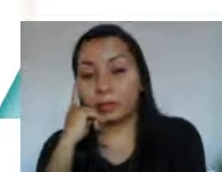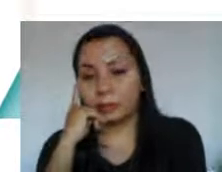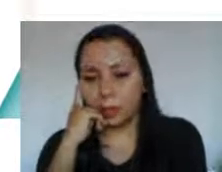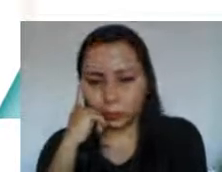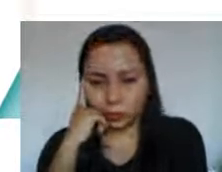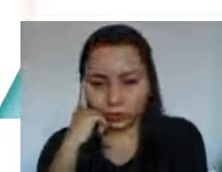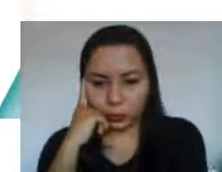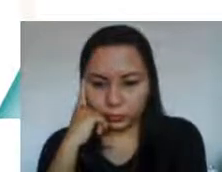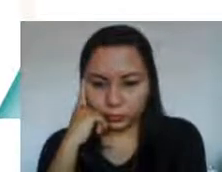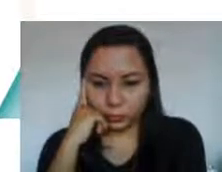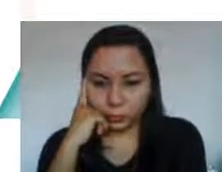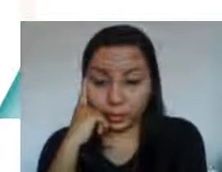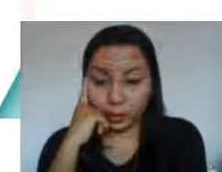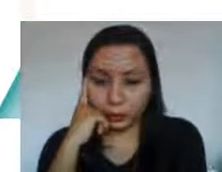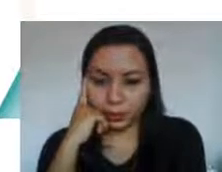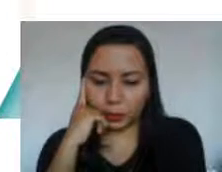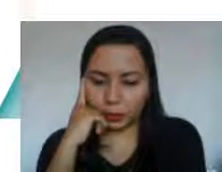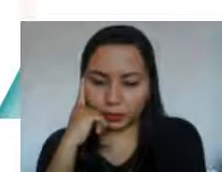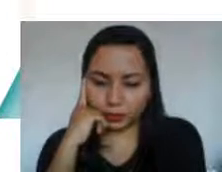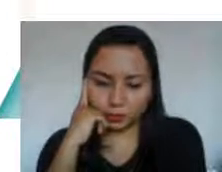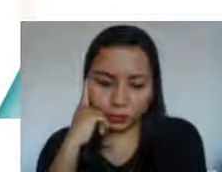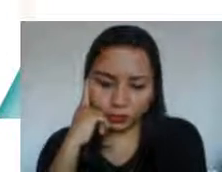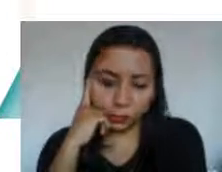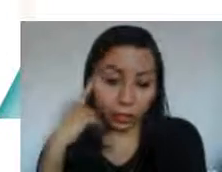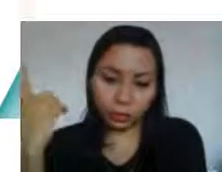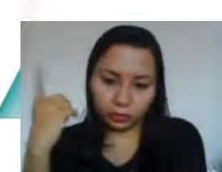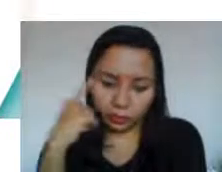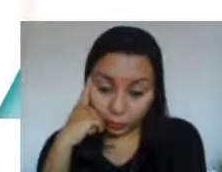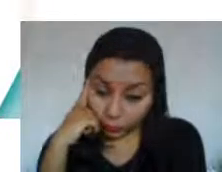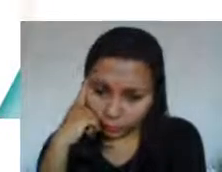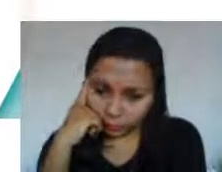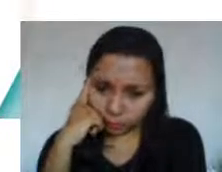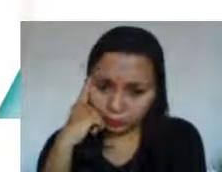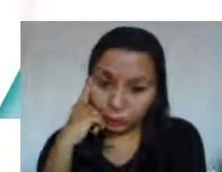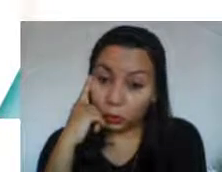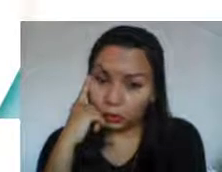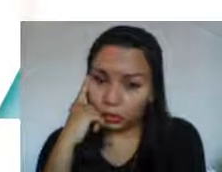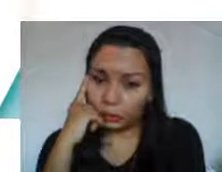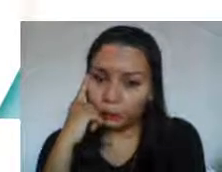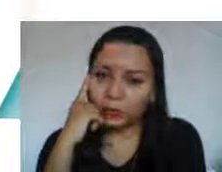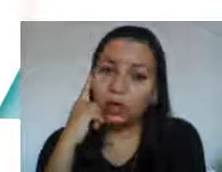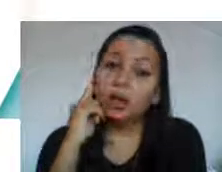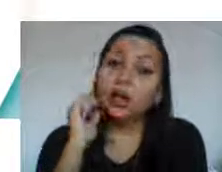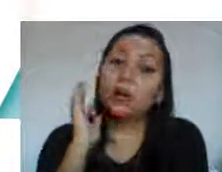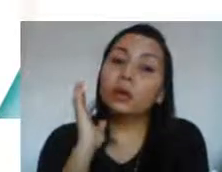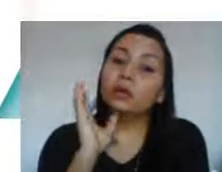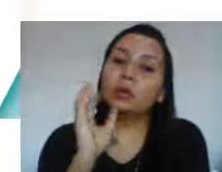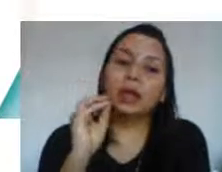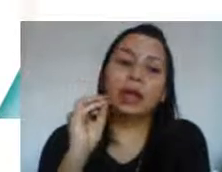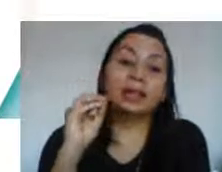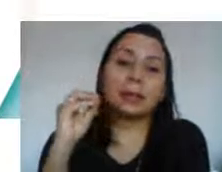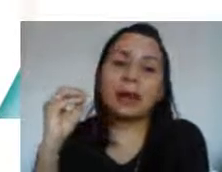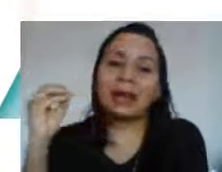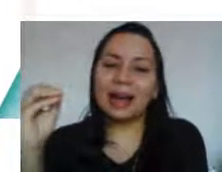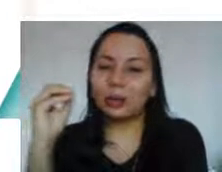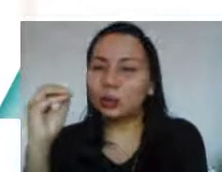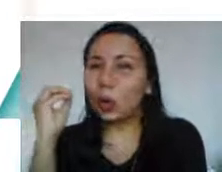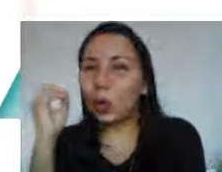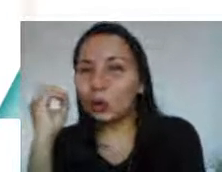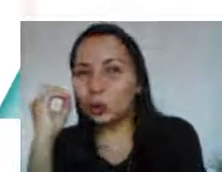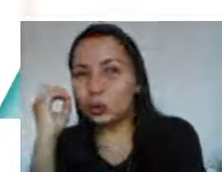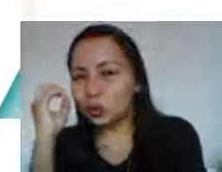colocaram esse meio de proteção contra o fogo, o que que aconteceu em 1900 com o tempo? Quando eles